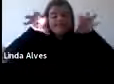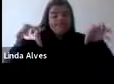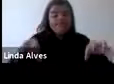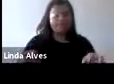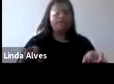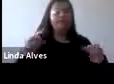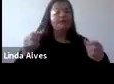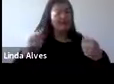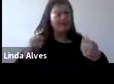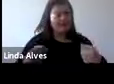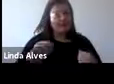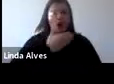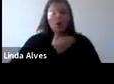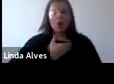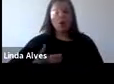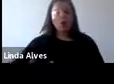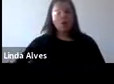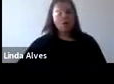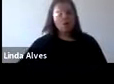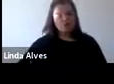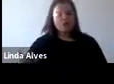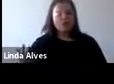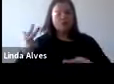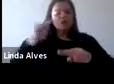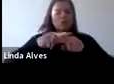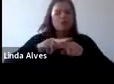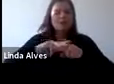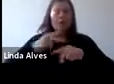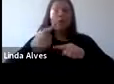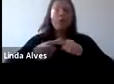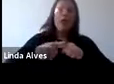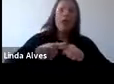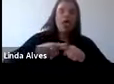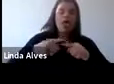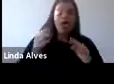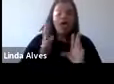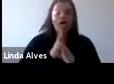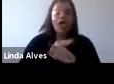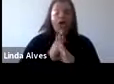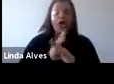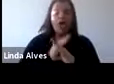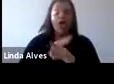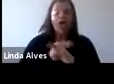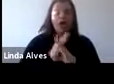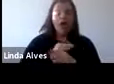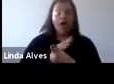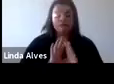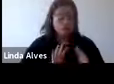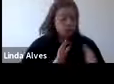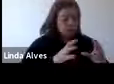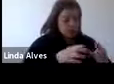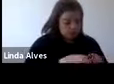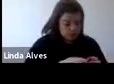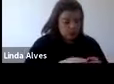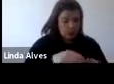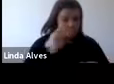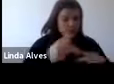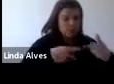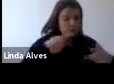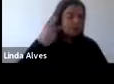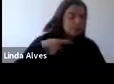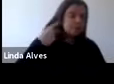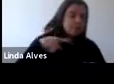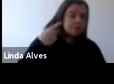o governo está preso nas contradições entre o grupo que quer a política